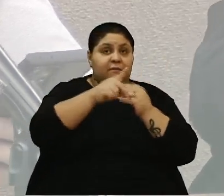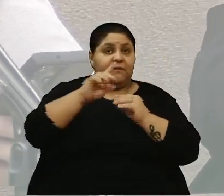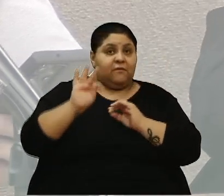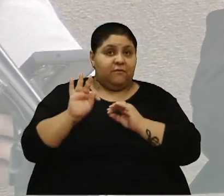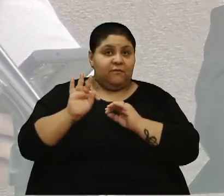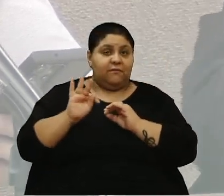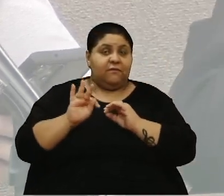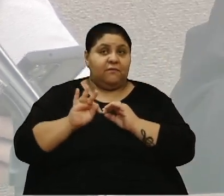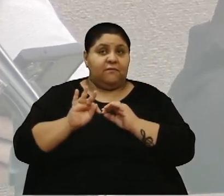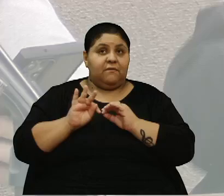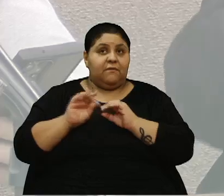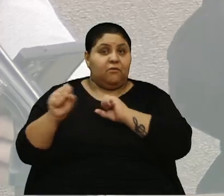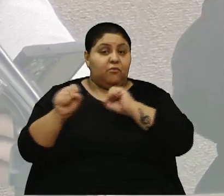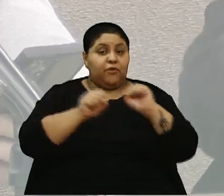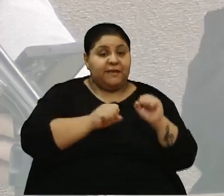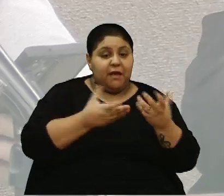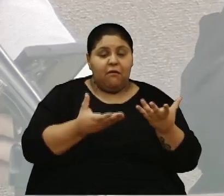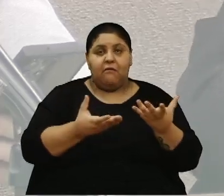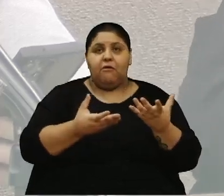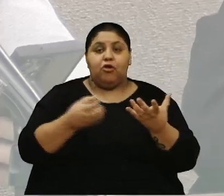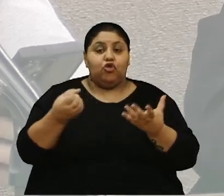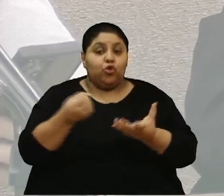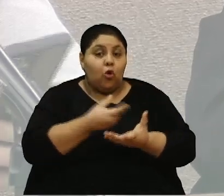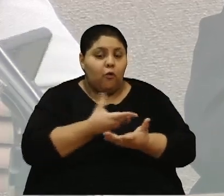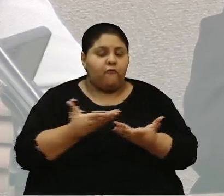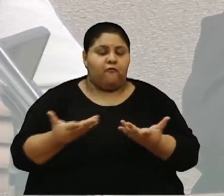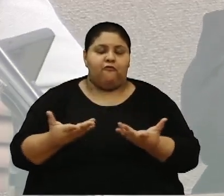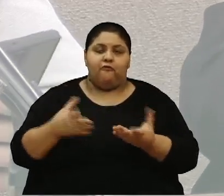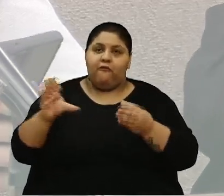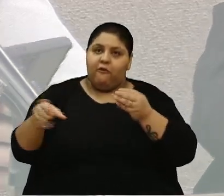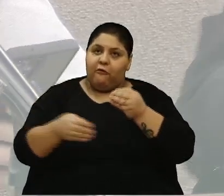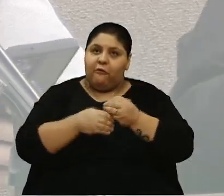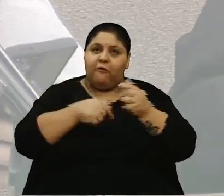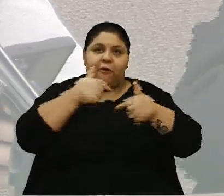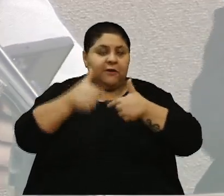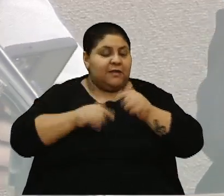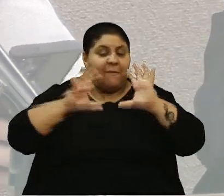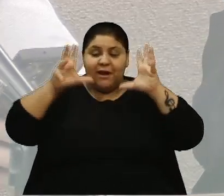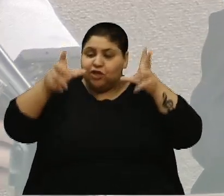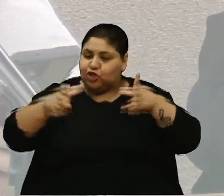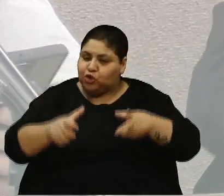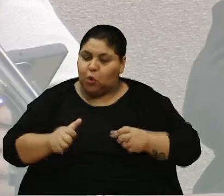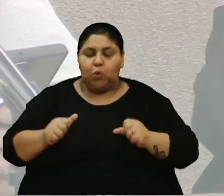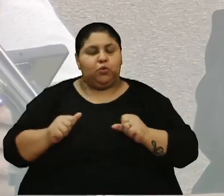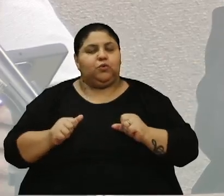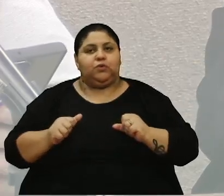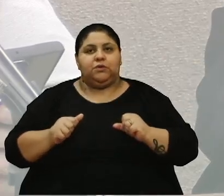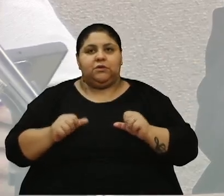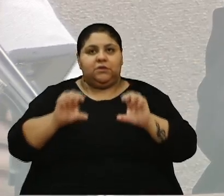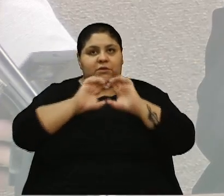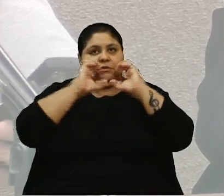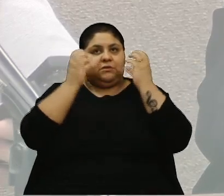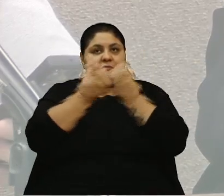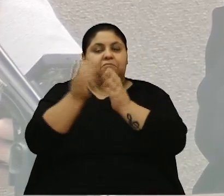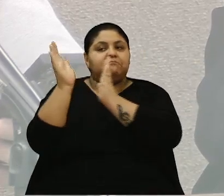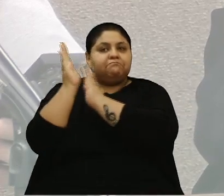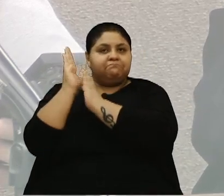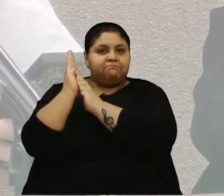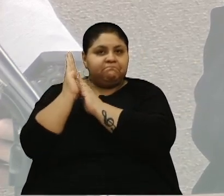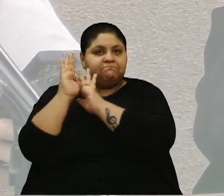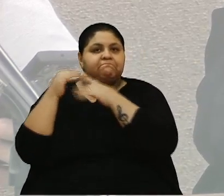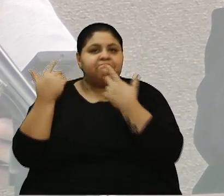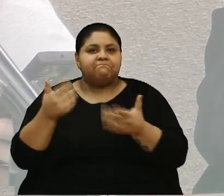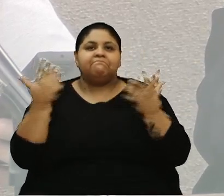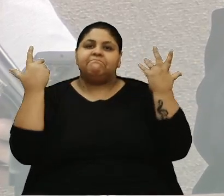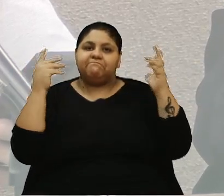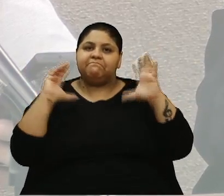emenda do Podemos, tem emenda do Novo, tem trabalho de todos, e aí a comunidade aplaude. Então,